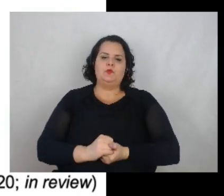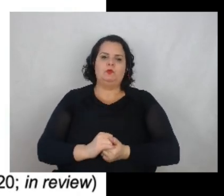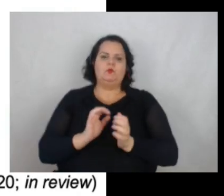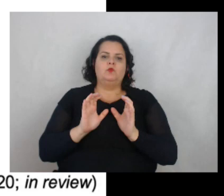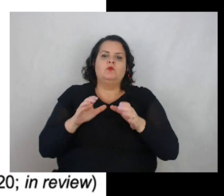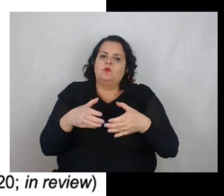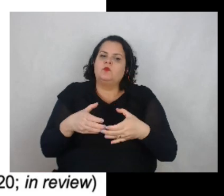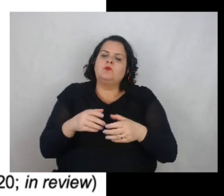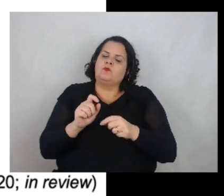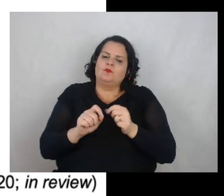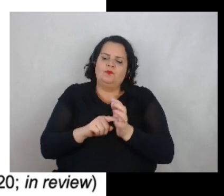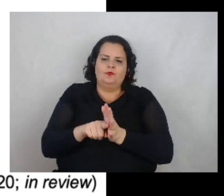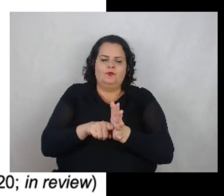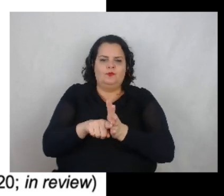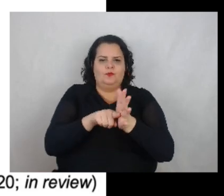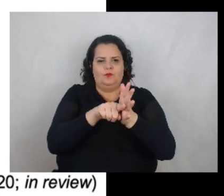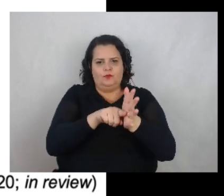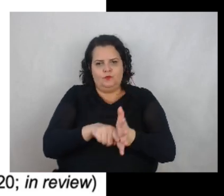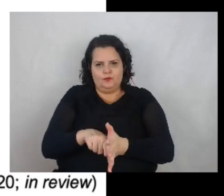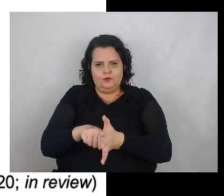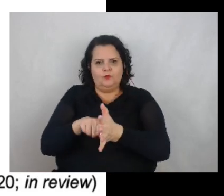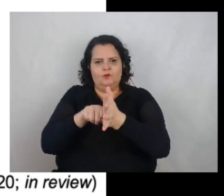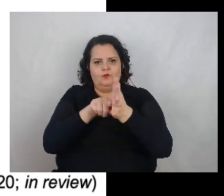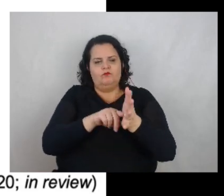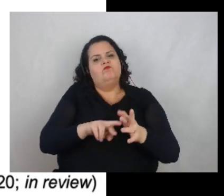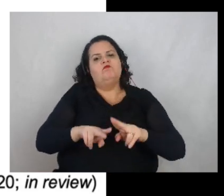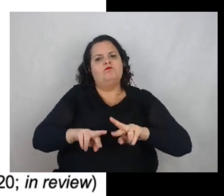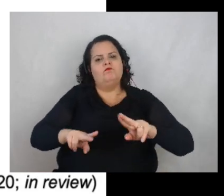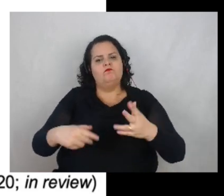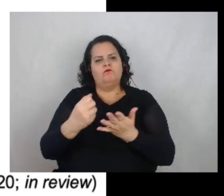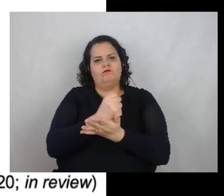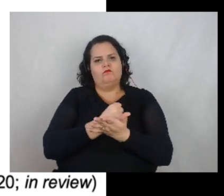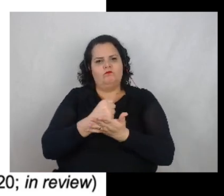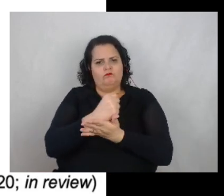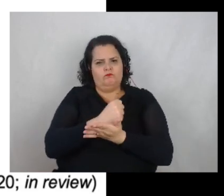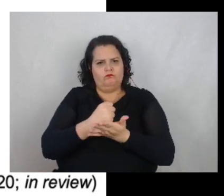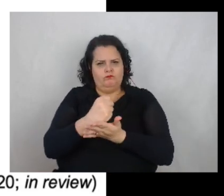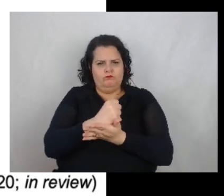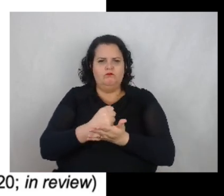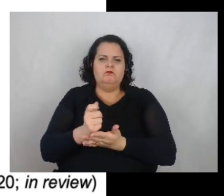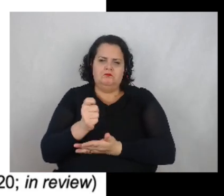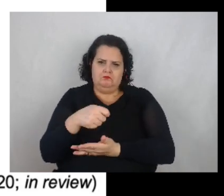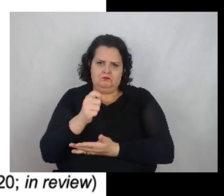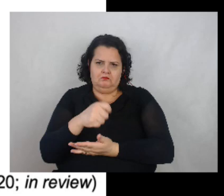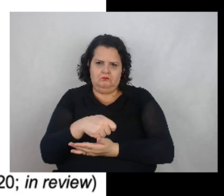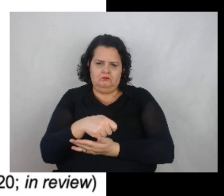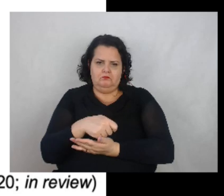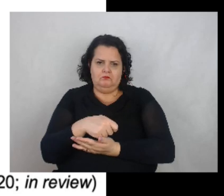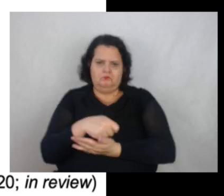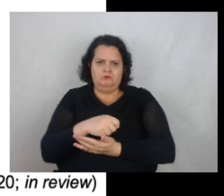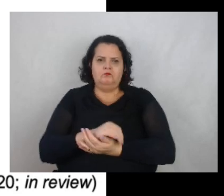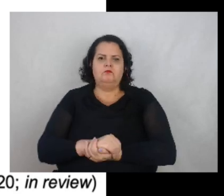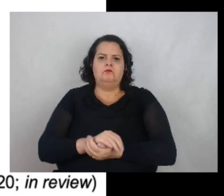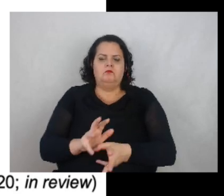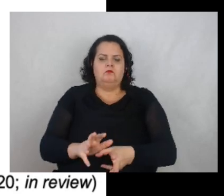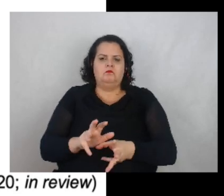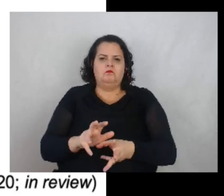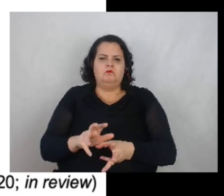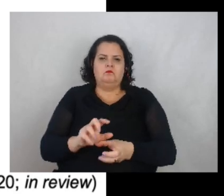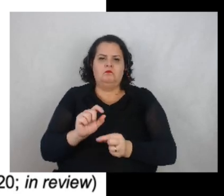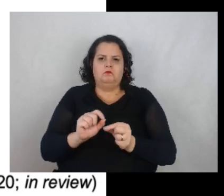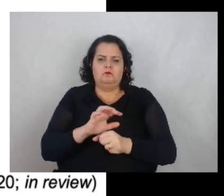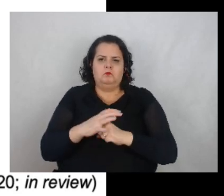revisou que diversos tipos de fármacos são utilizados hoje para o tratamento da sintomatologia